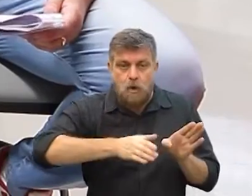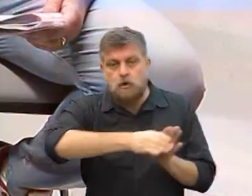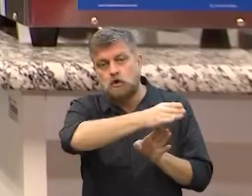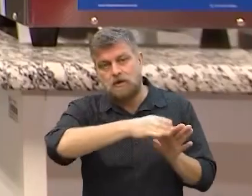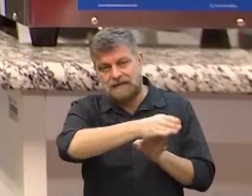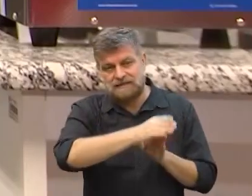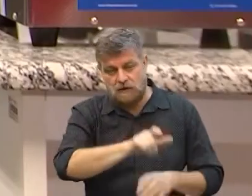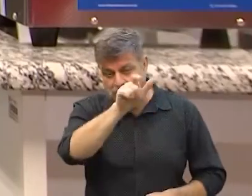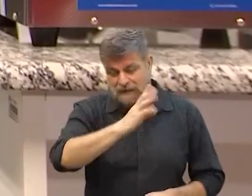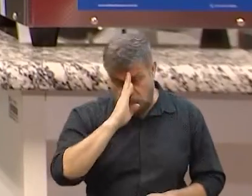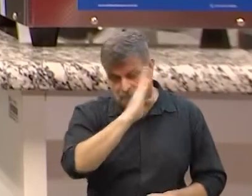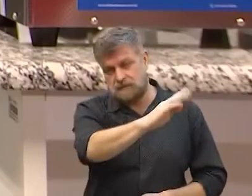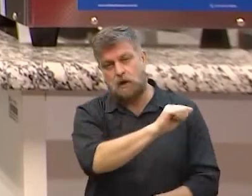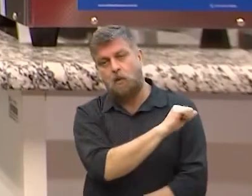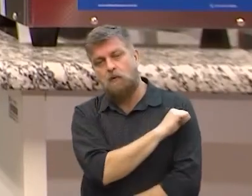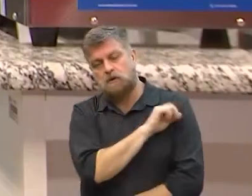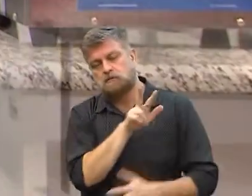né? Exatamente. Aqui,